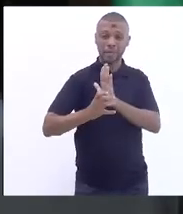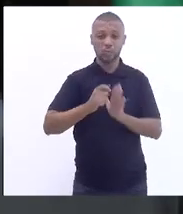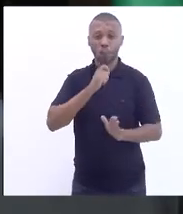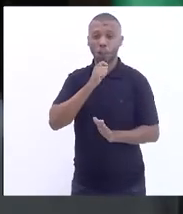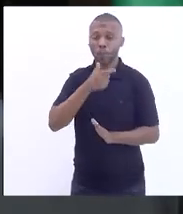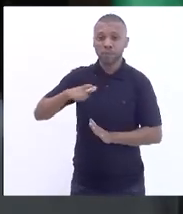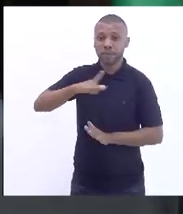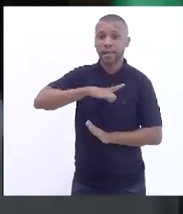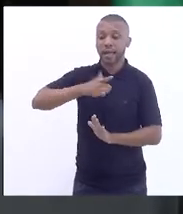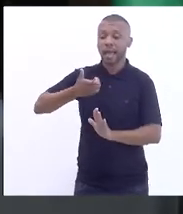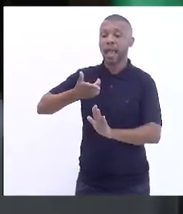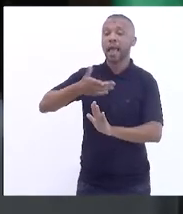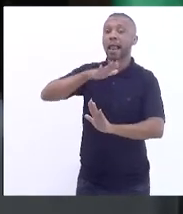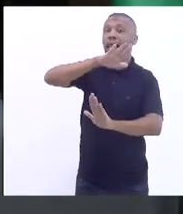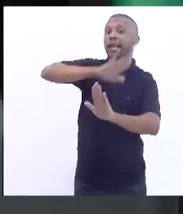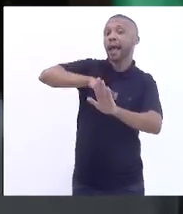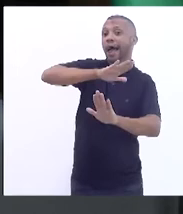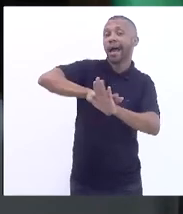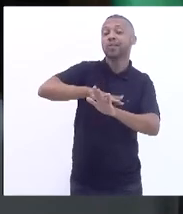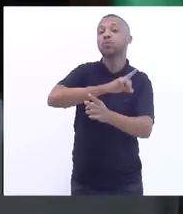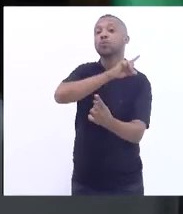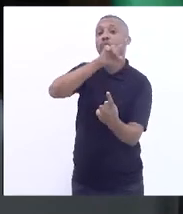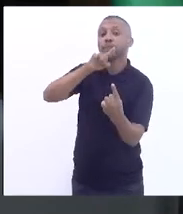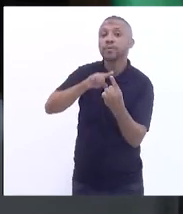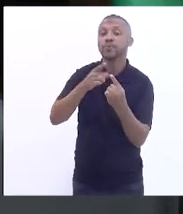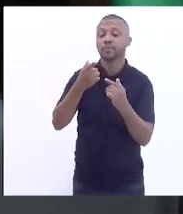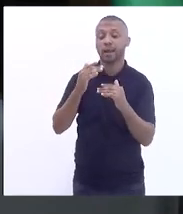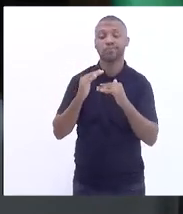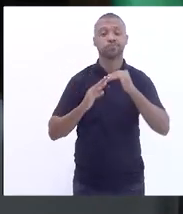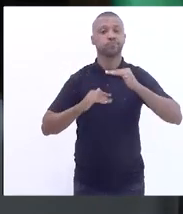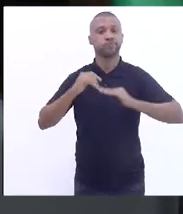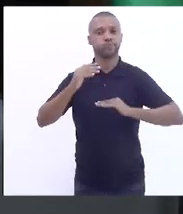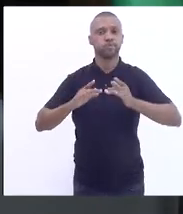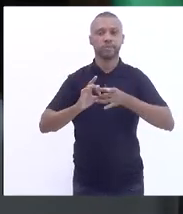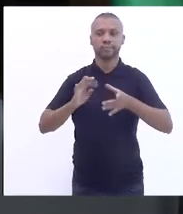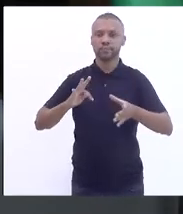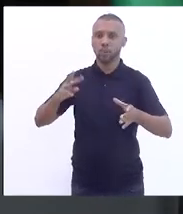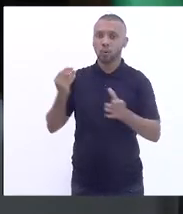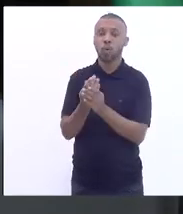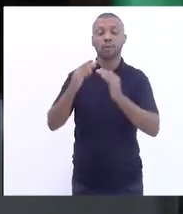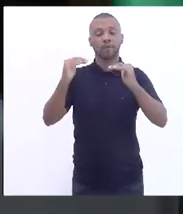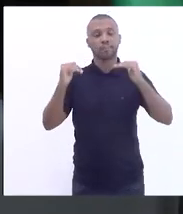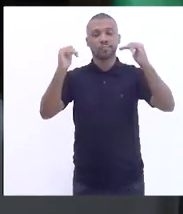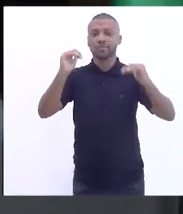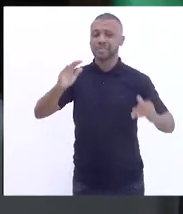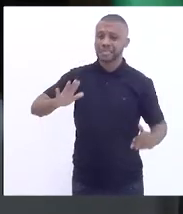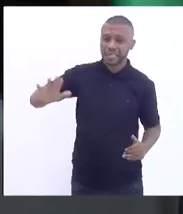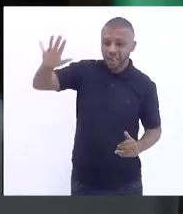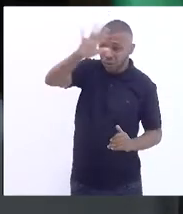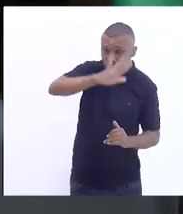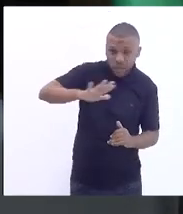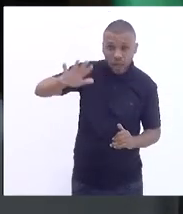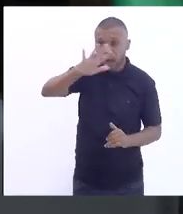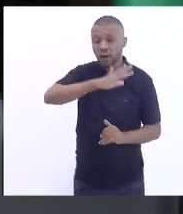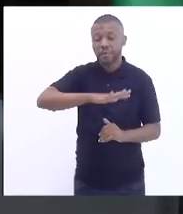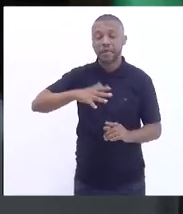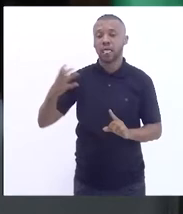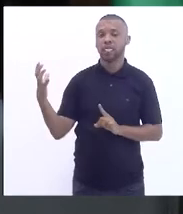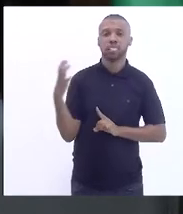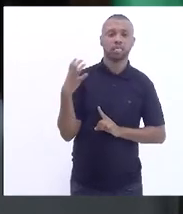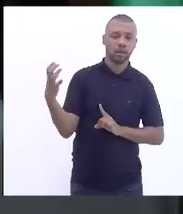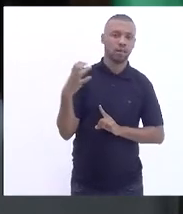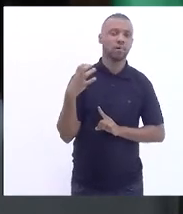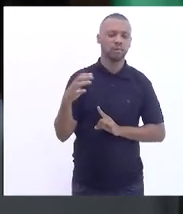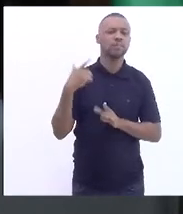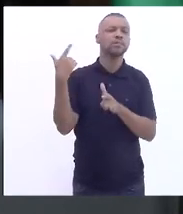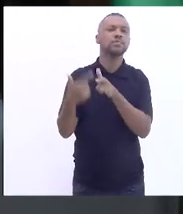hoje tem lado pela reconstrução da Democracia pela Soberana Cebolinha nacional que está ameaçada com essa questão